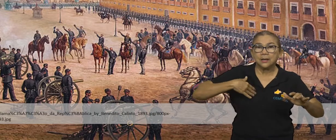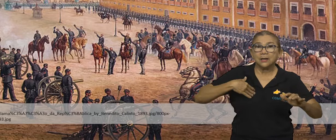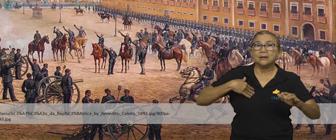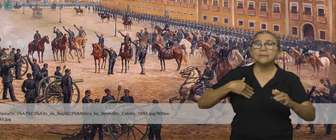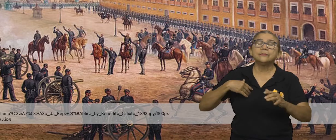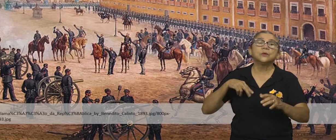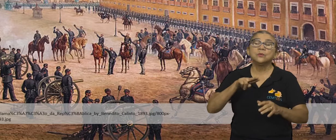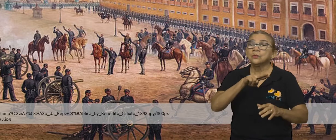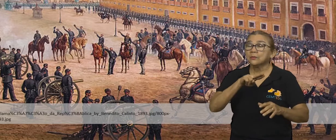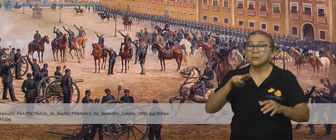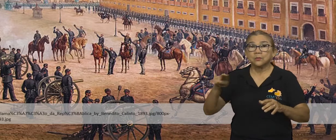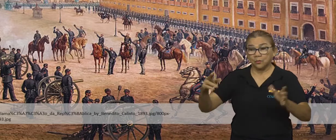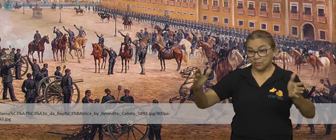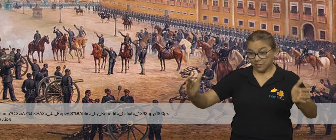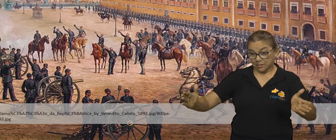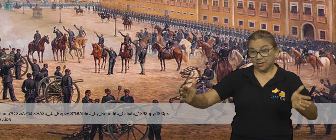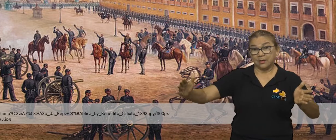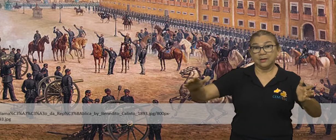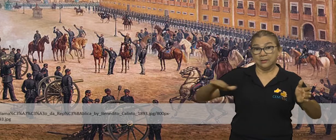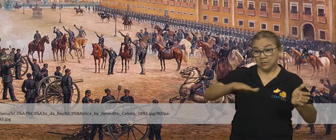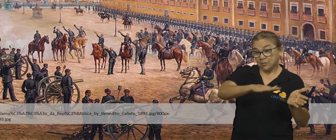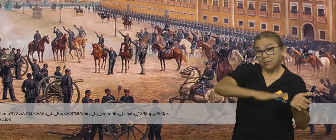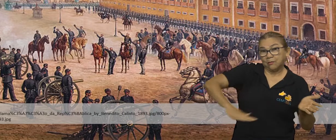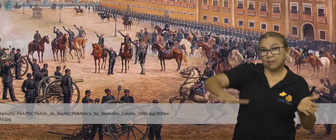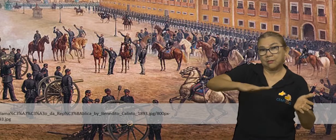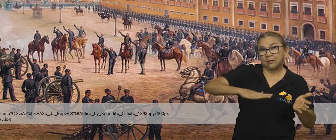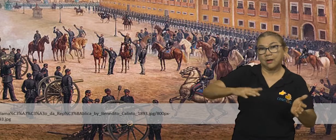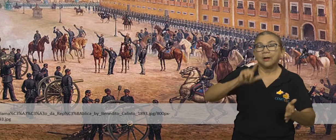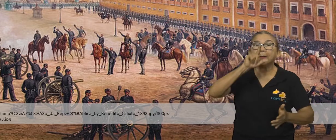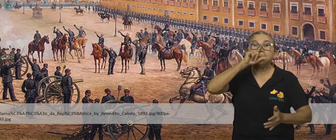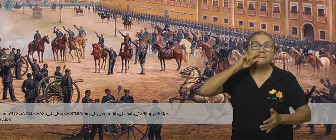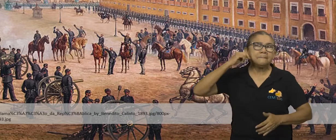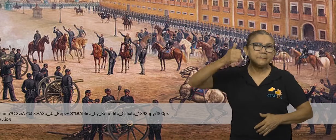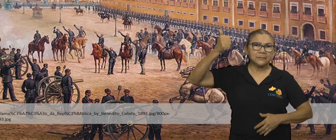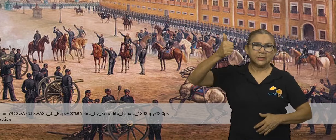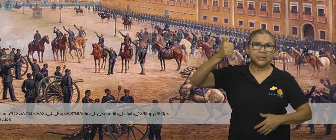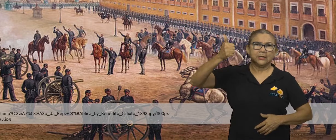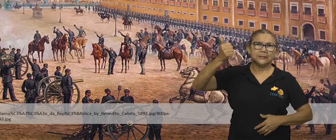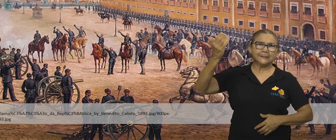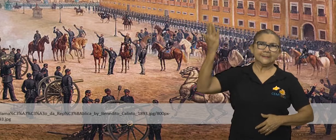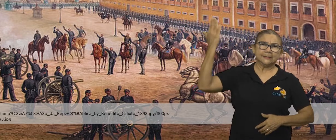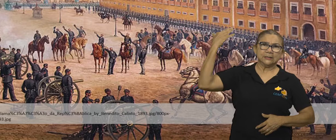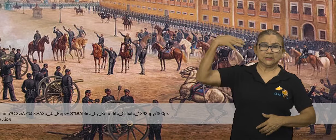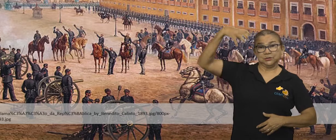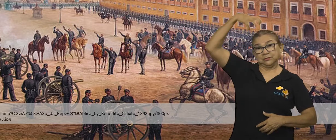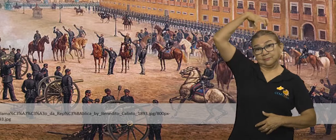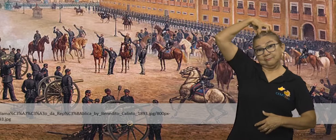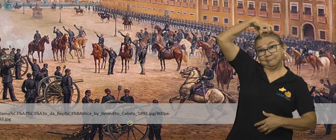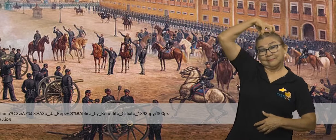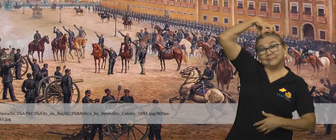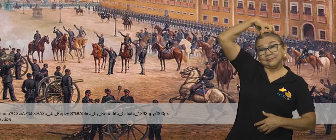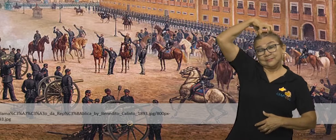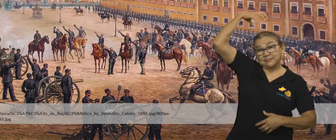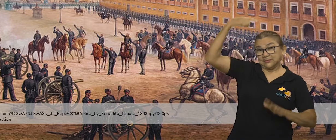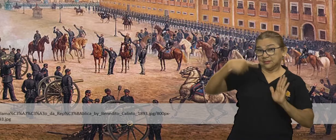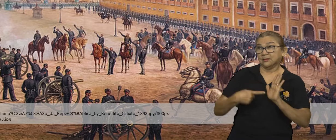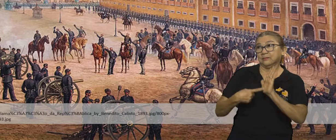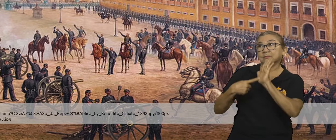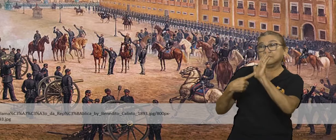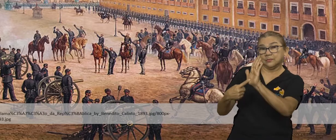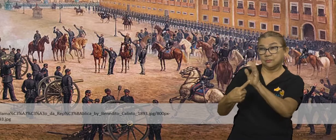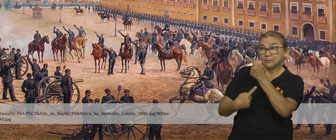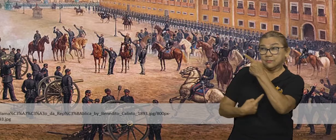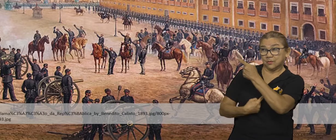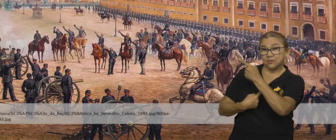nome por ser também o local no qual Dom Pedro I se nomeou imperador décadas antes. É bem representativo que este